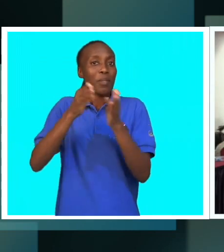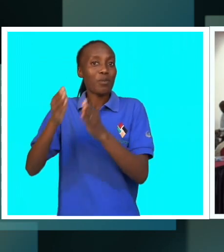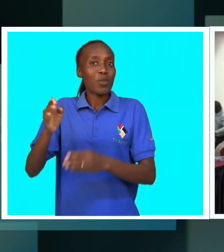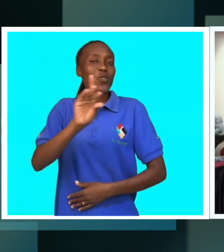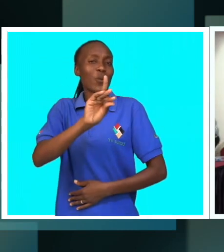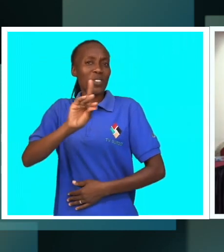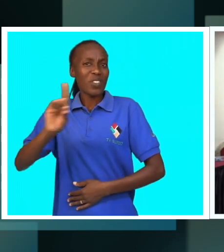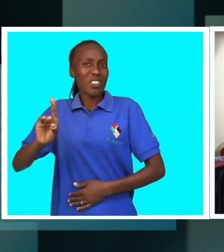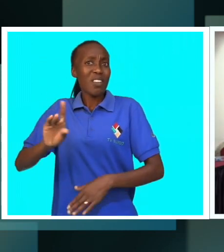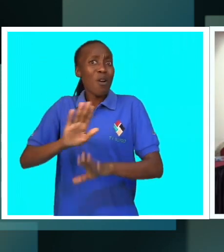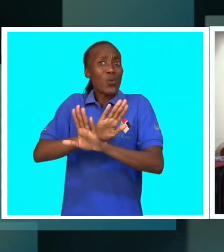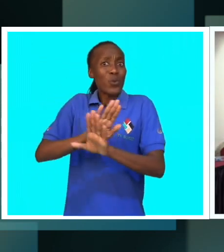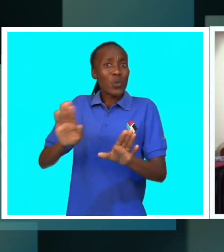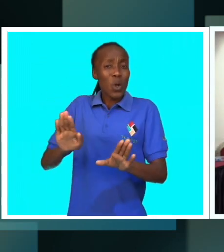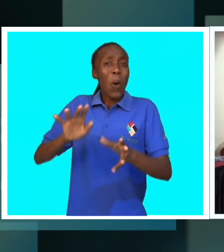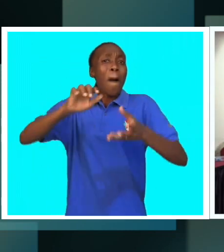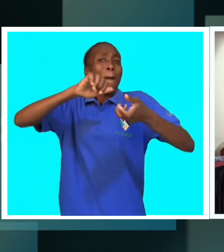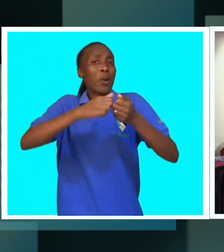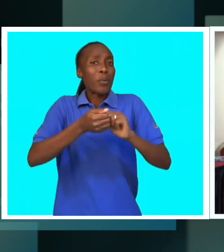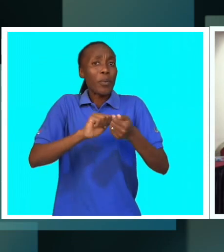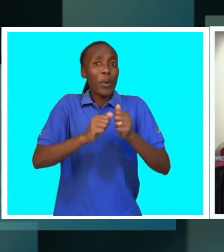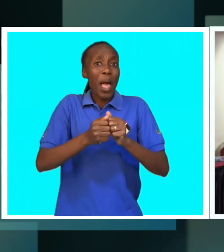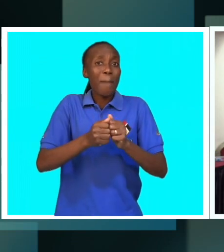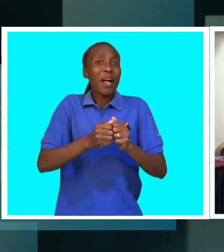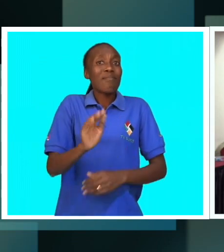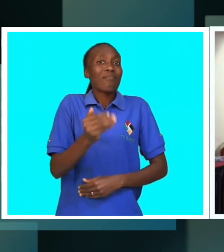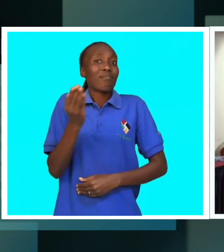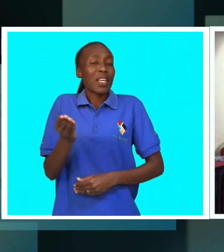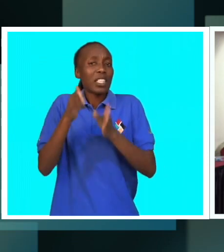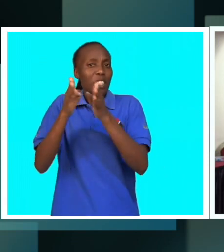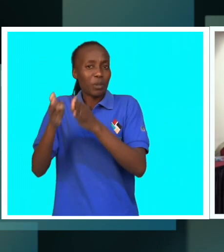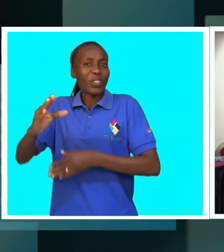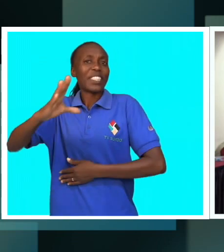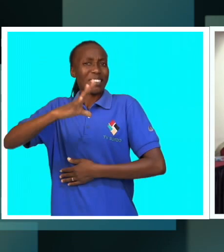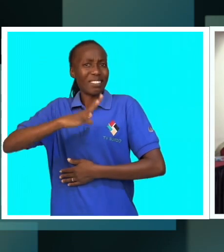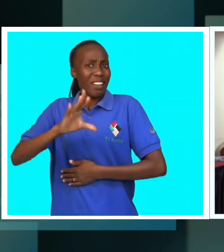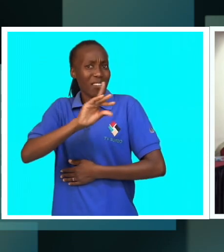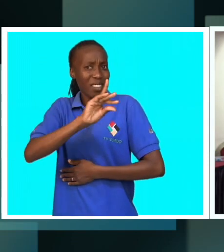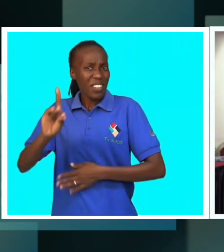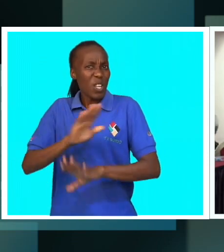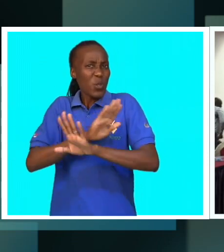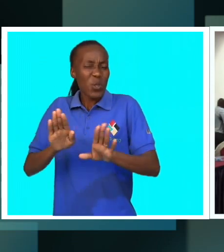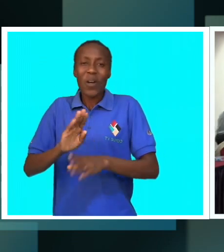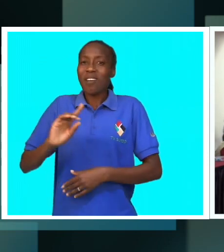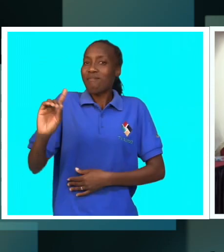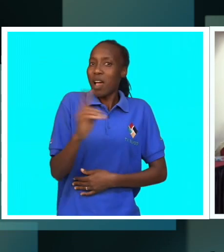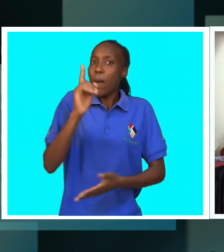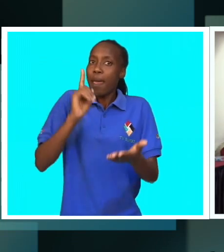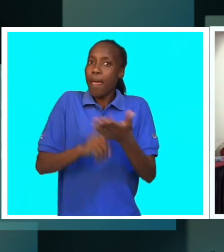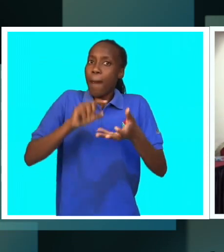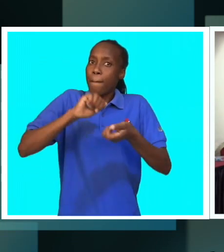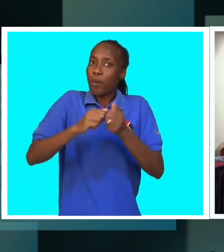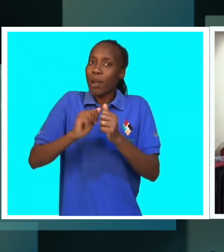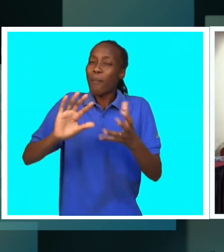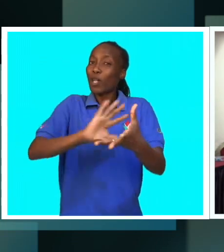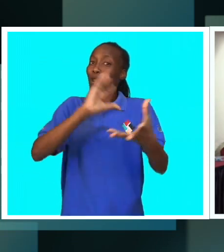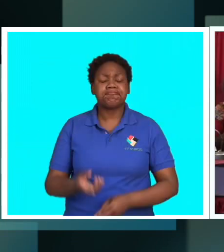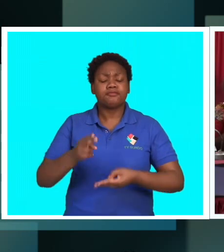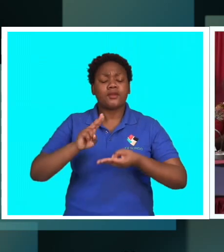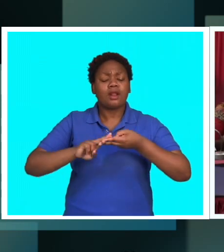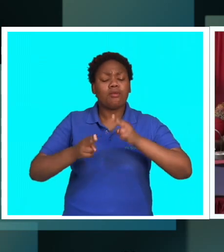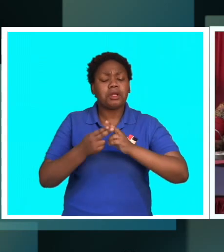das pessoas com deficiência não é só apenas problema das pessoas que têm deficiência, mas é problema de